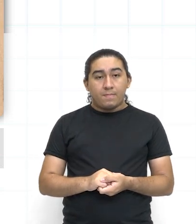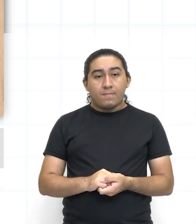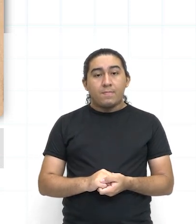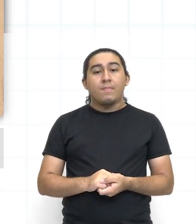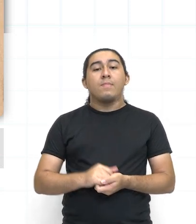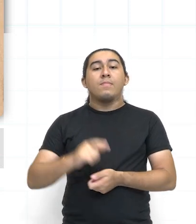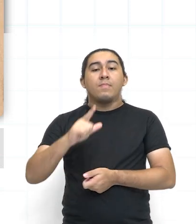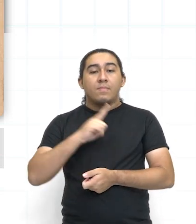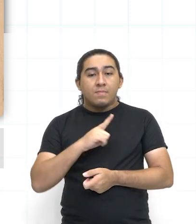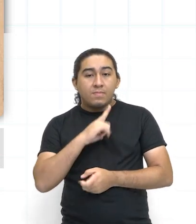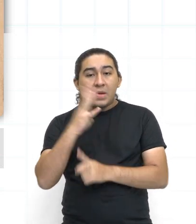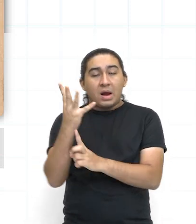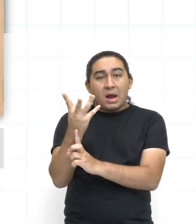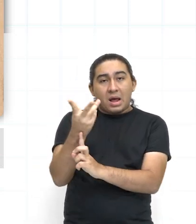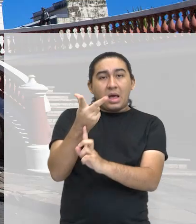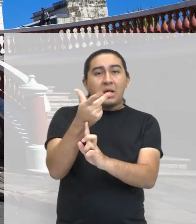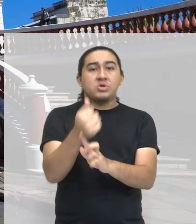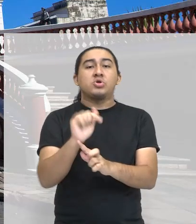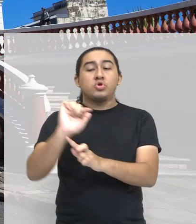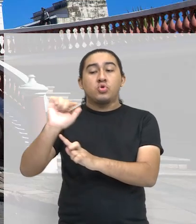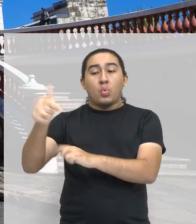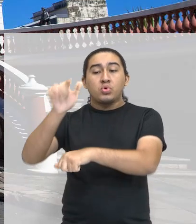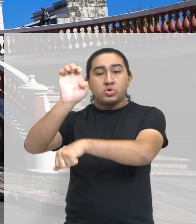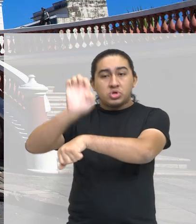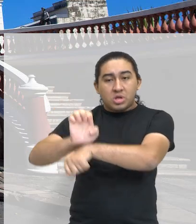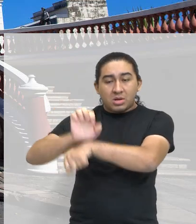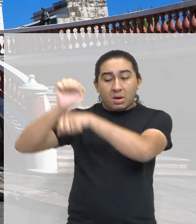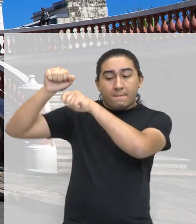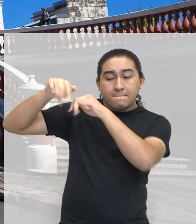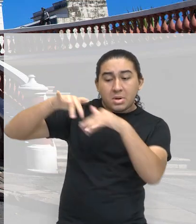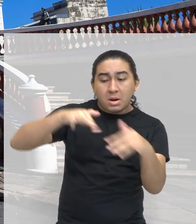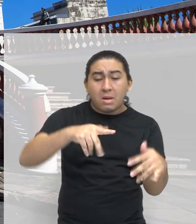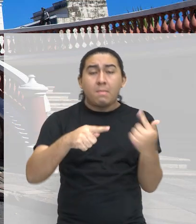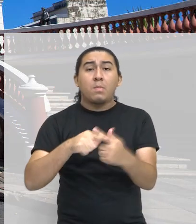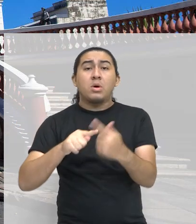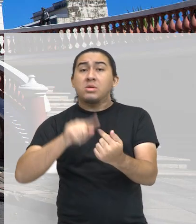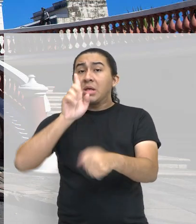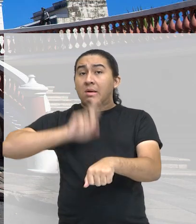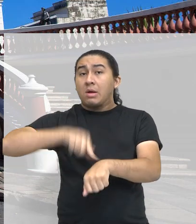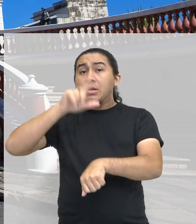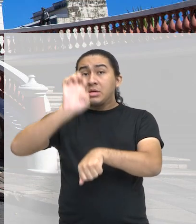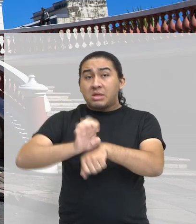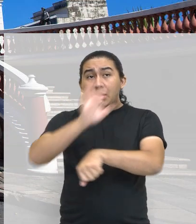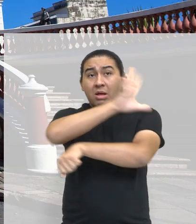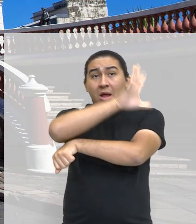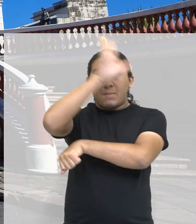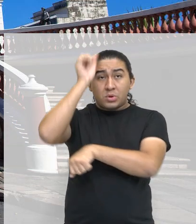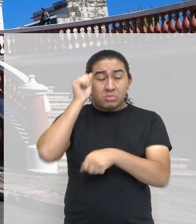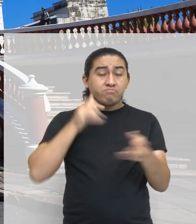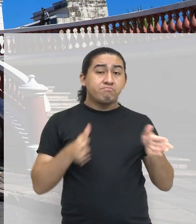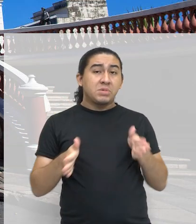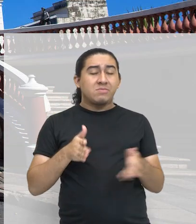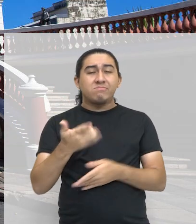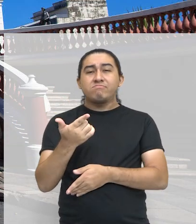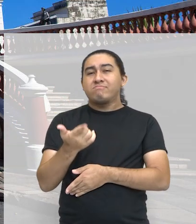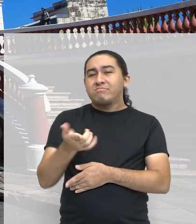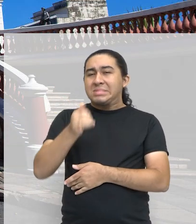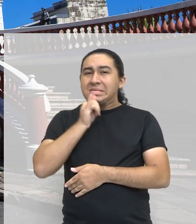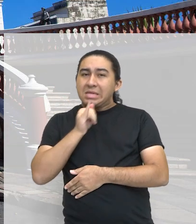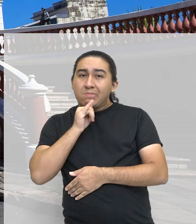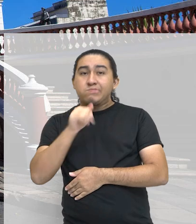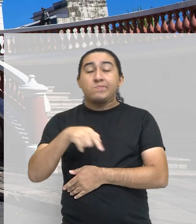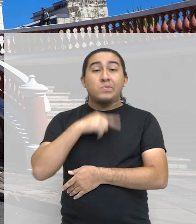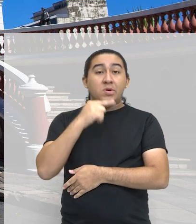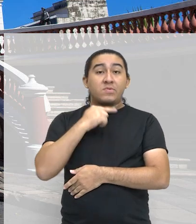foi trazido os artistas vindo de fora, porque, de repente, o Amazonas, naquele período,